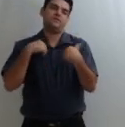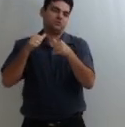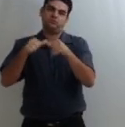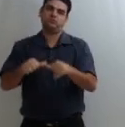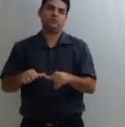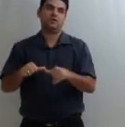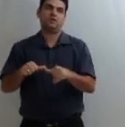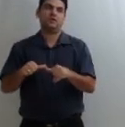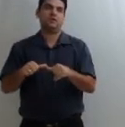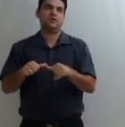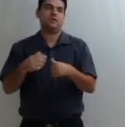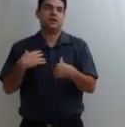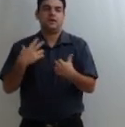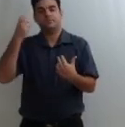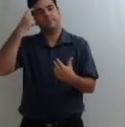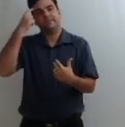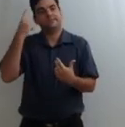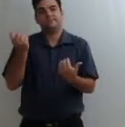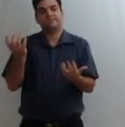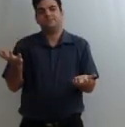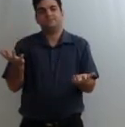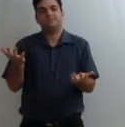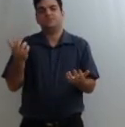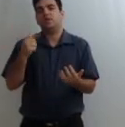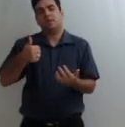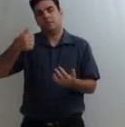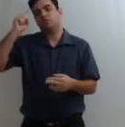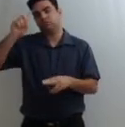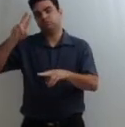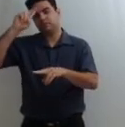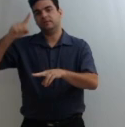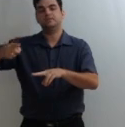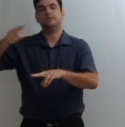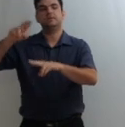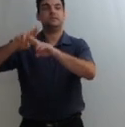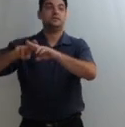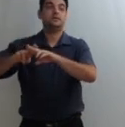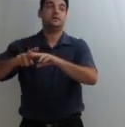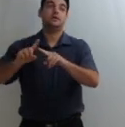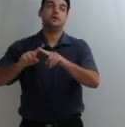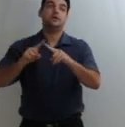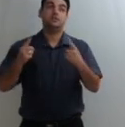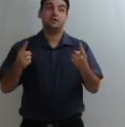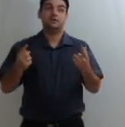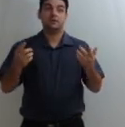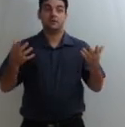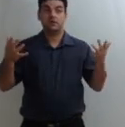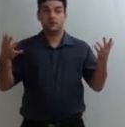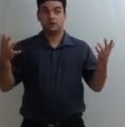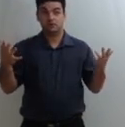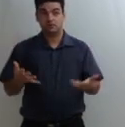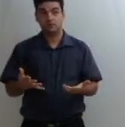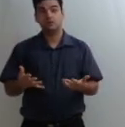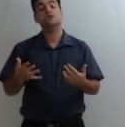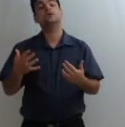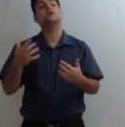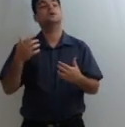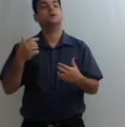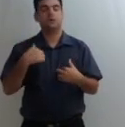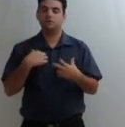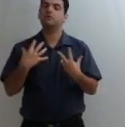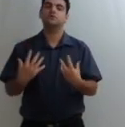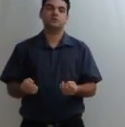motivo para não se decretar a prisão do paciente. Mas eu votaria, eu ficaria vencido, senhor presidente. Pois não. Eu concederia a